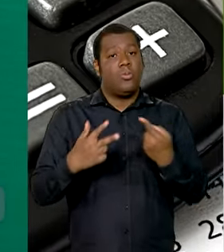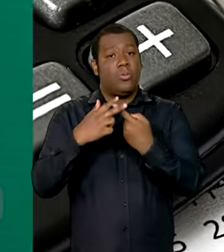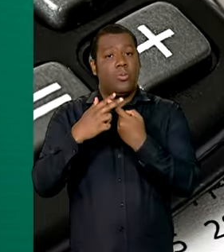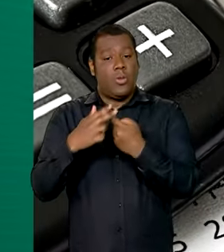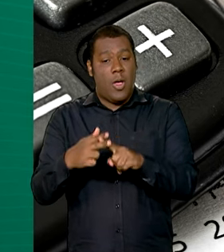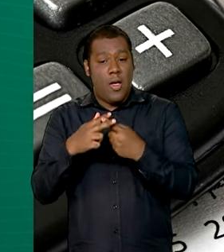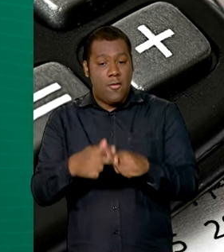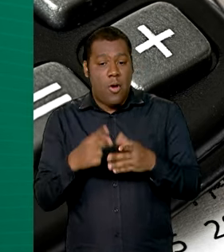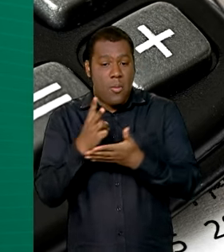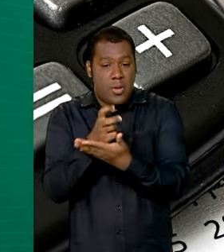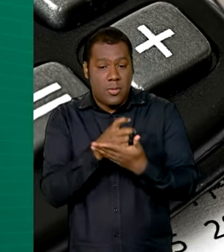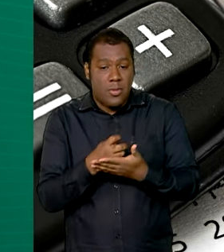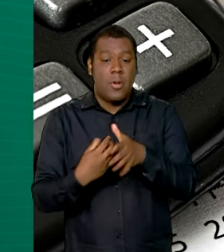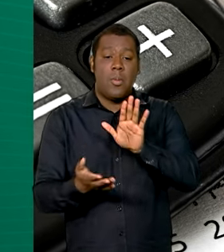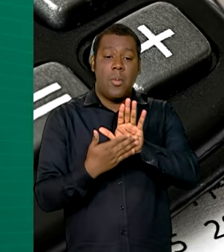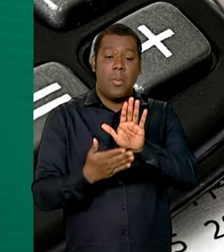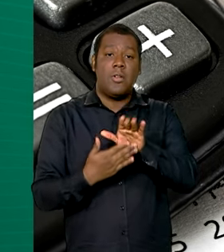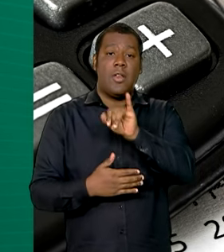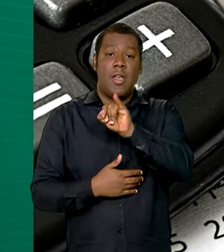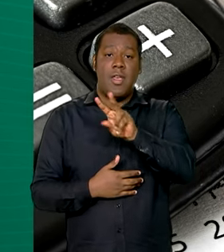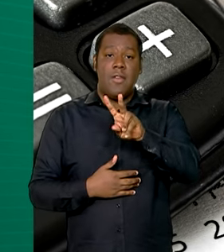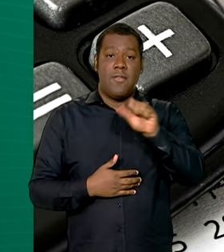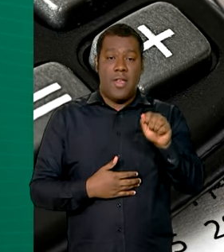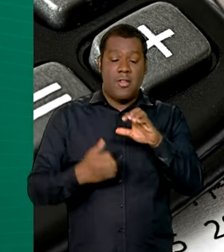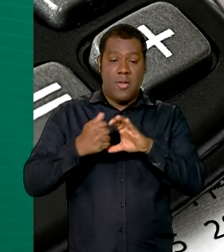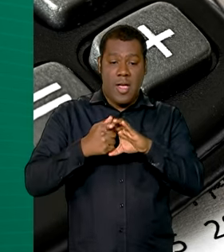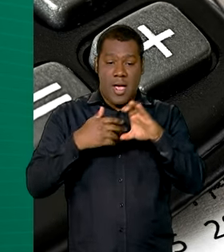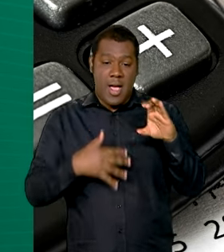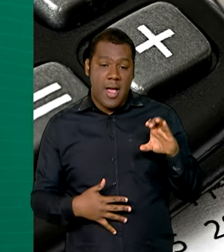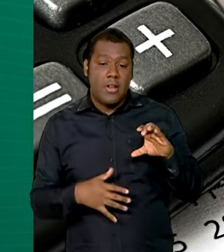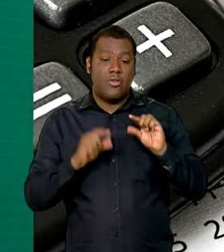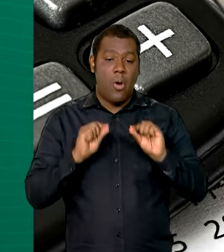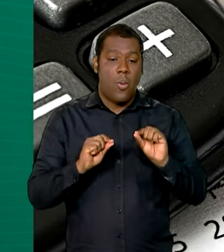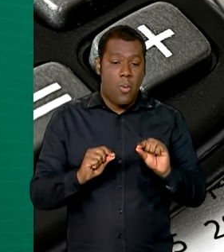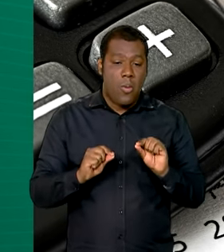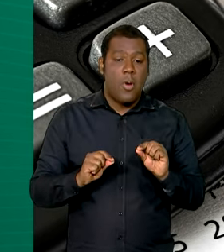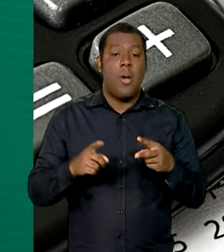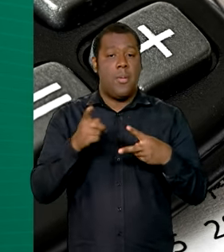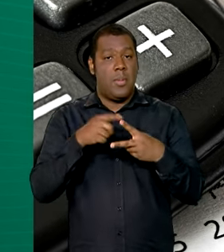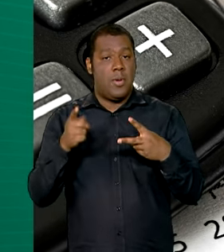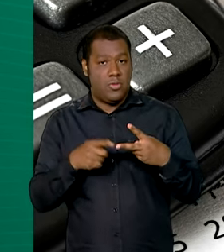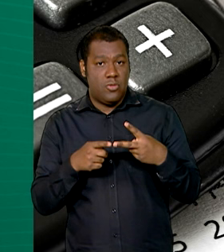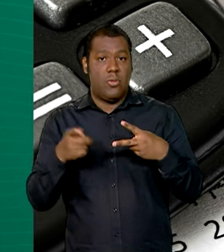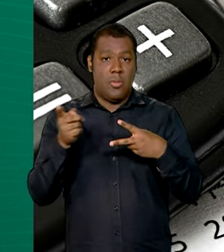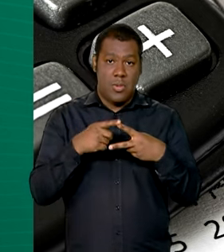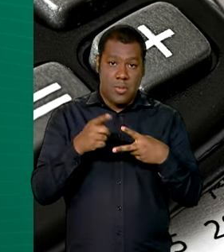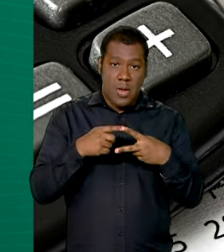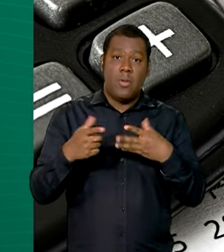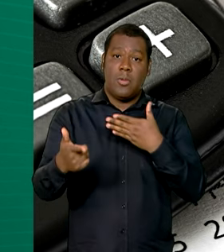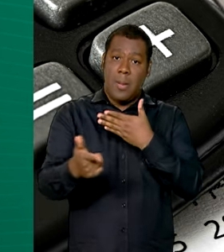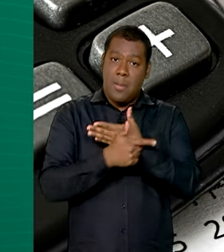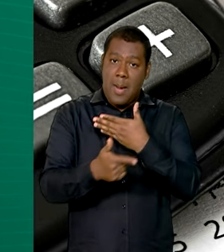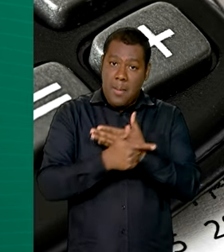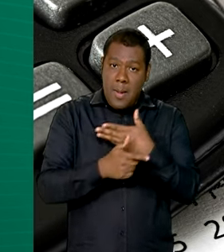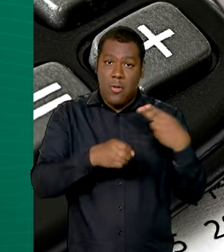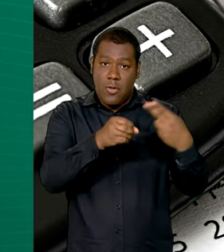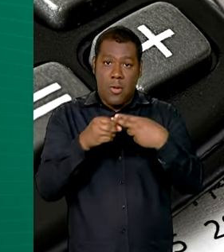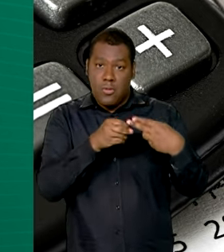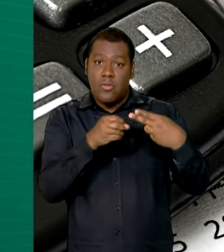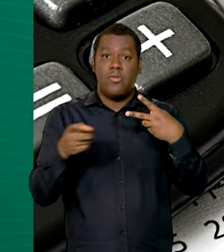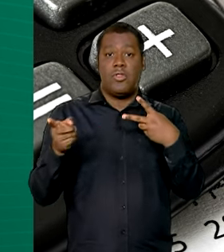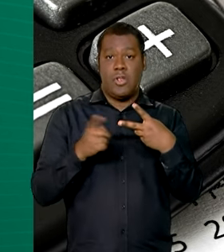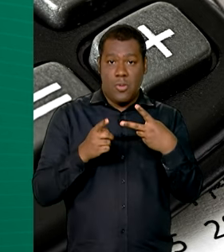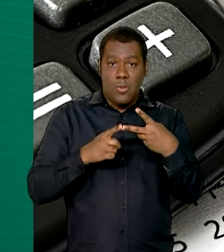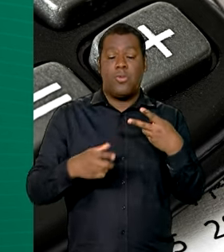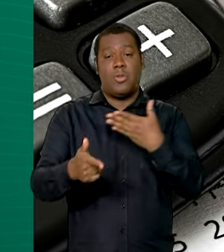tributária prevê que o IVA terá caráter dual. Isso significa que haverá dois tipos, um de competência da União e outro dos